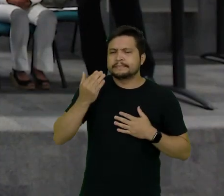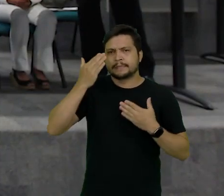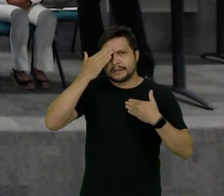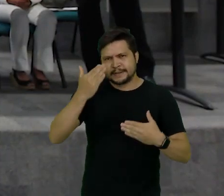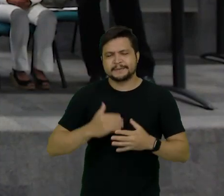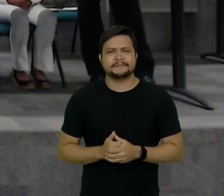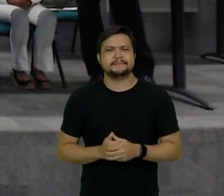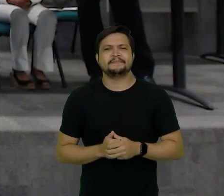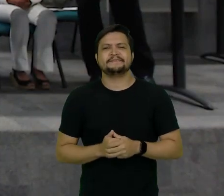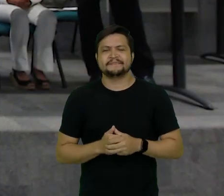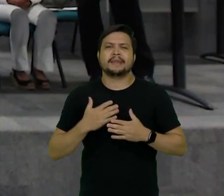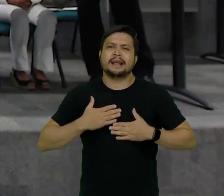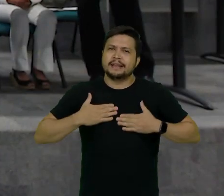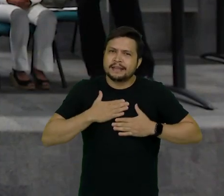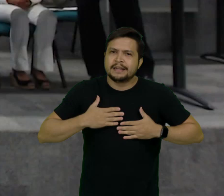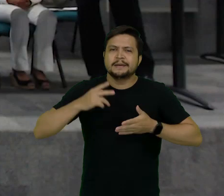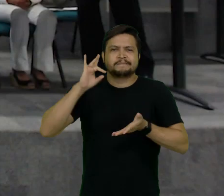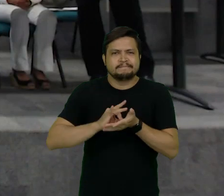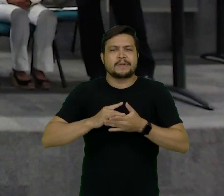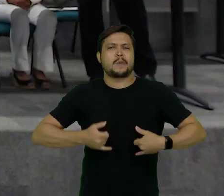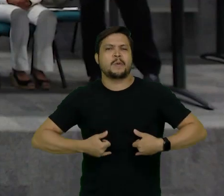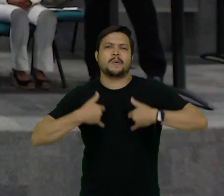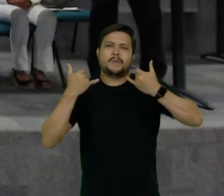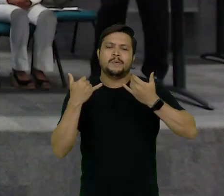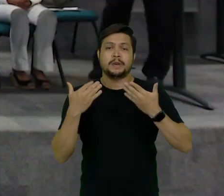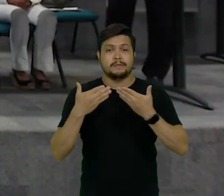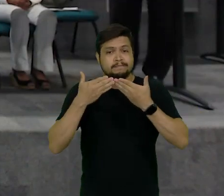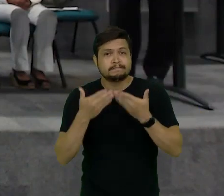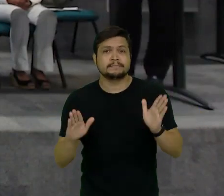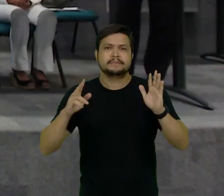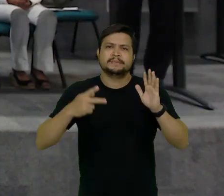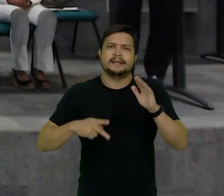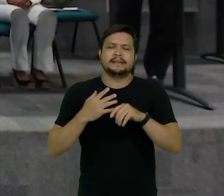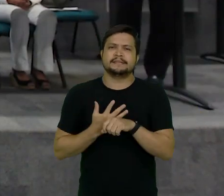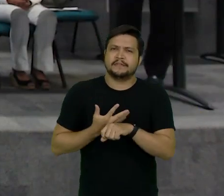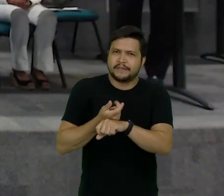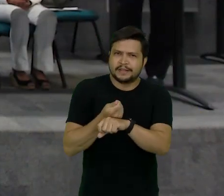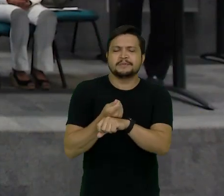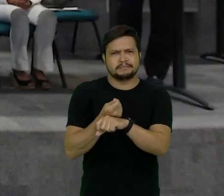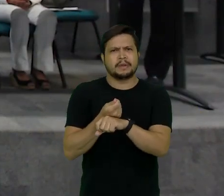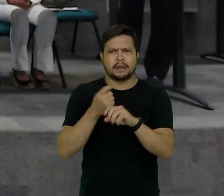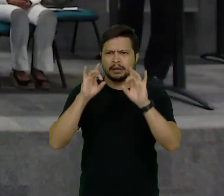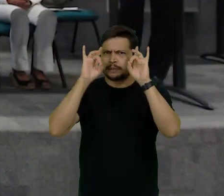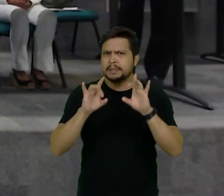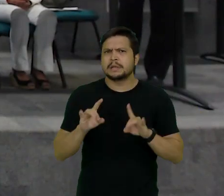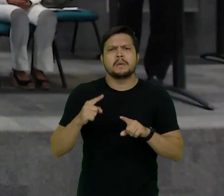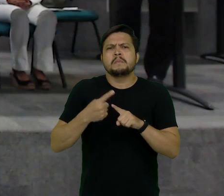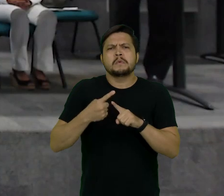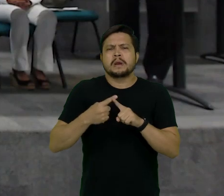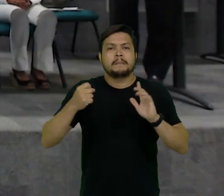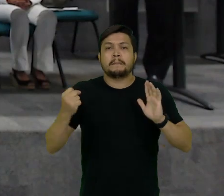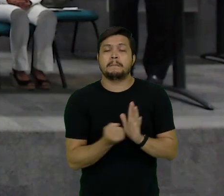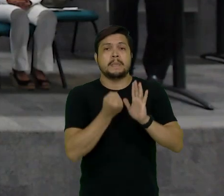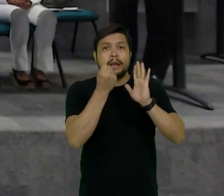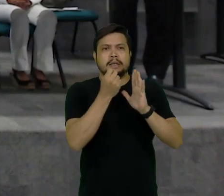E é com grande alegria e orgulho que eu dou início ao primeiro Simpósio Cearense de Zootecnia. É um evento especial que marca os 30 anos